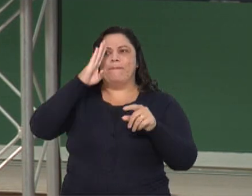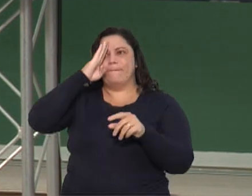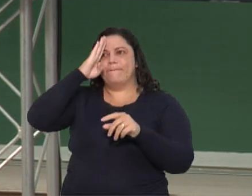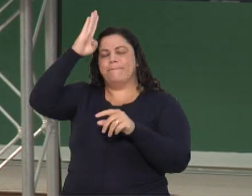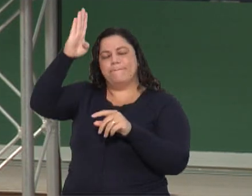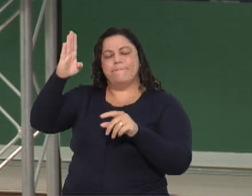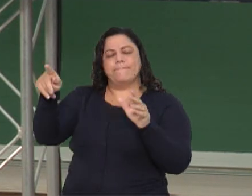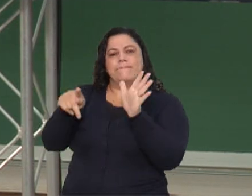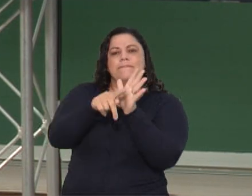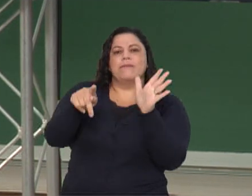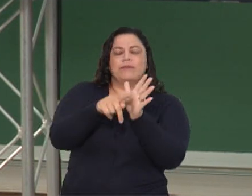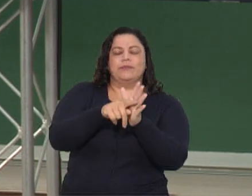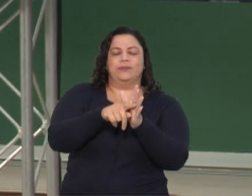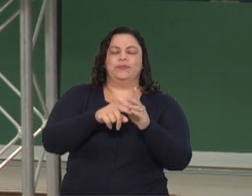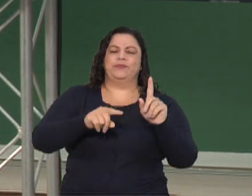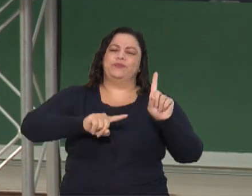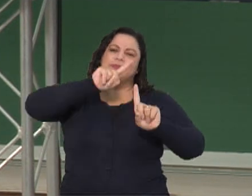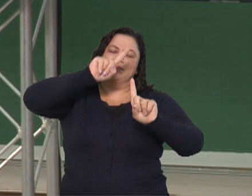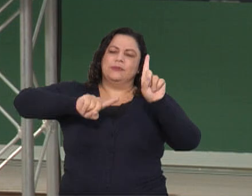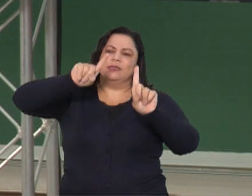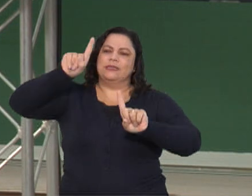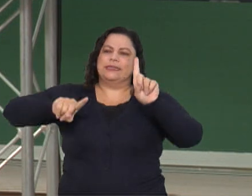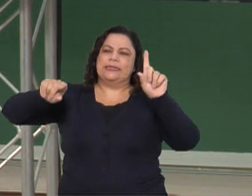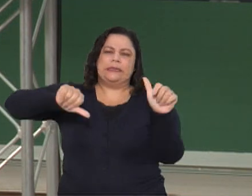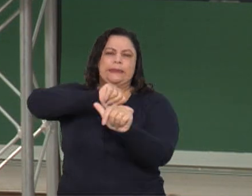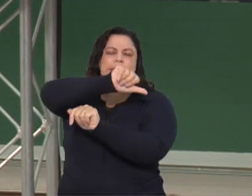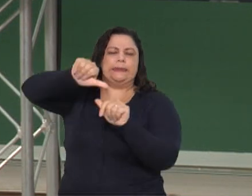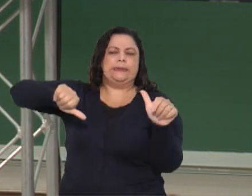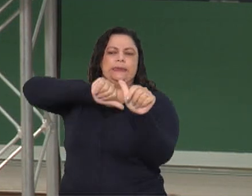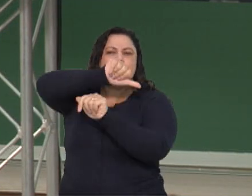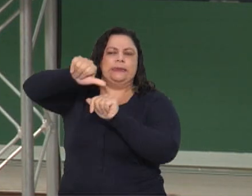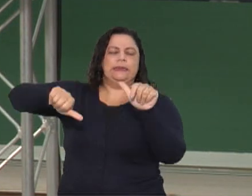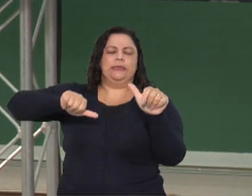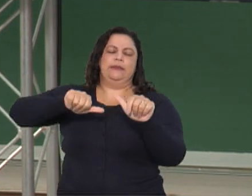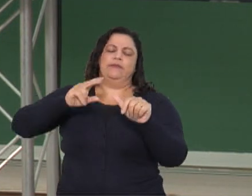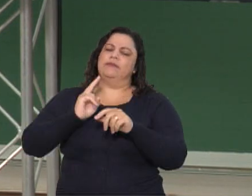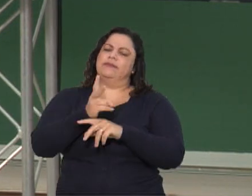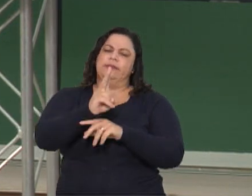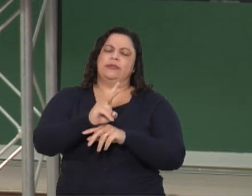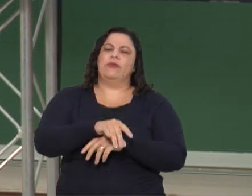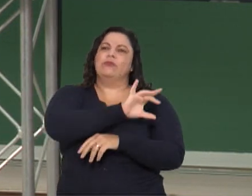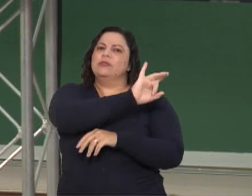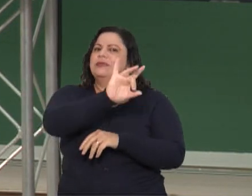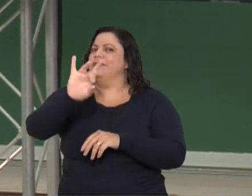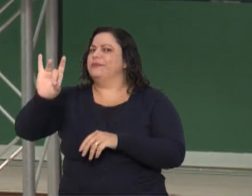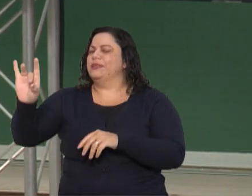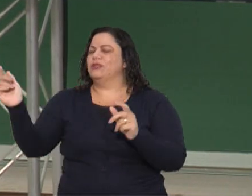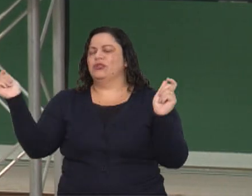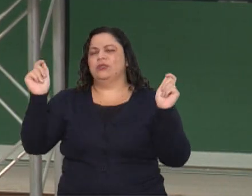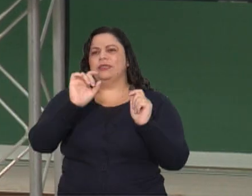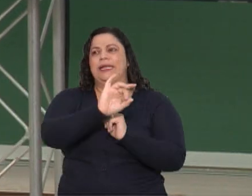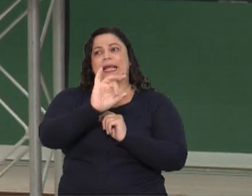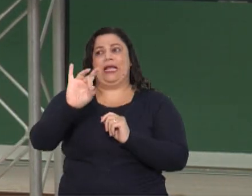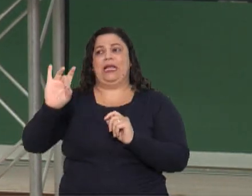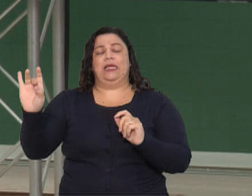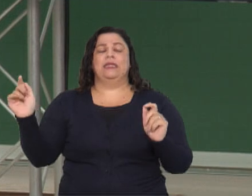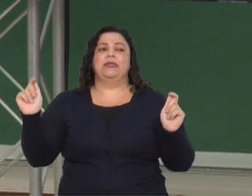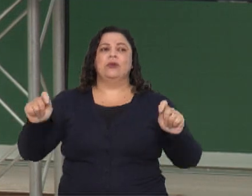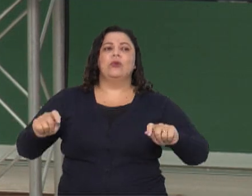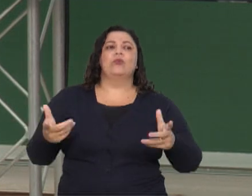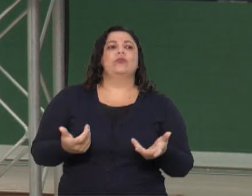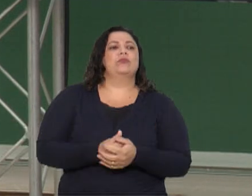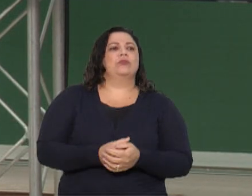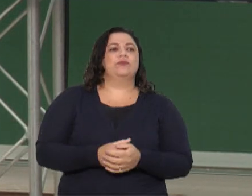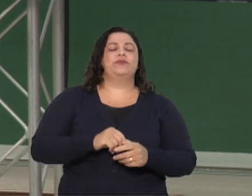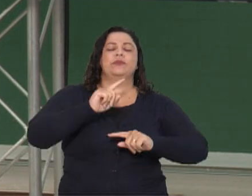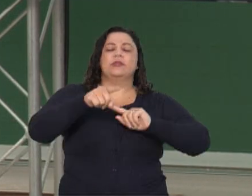a arte, ela está sempre em transformação, dependendo do contexto, do artista, do compositor, então ela é algo subjetivo. A gente falou sobre